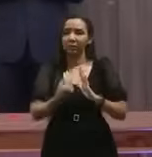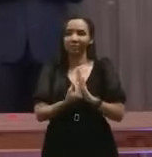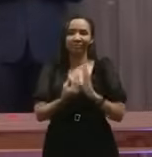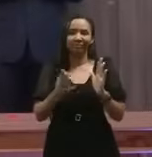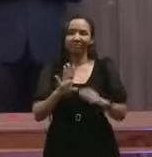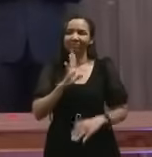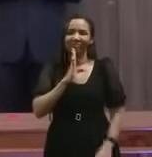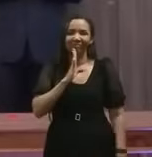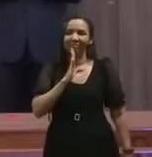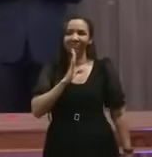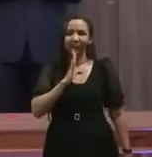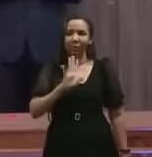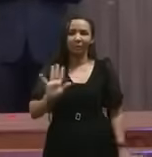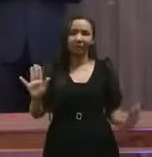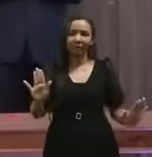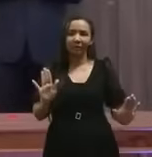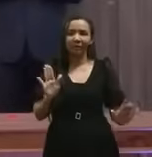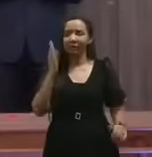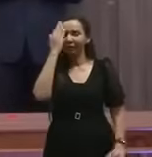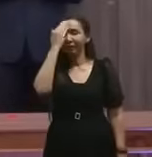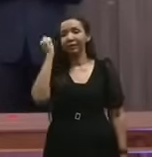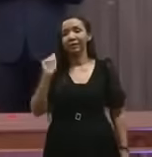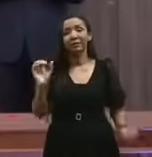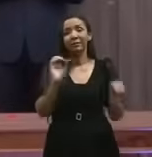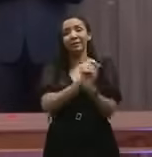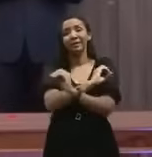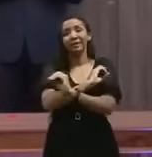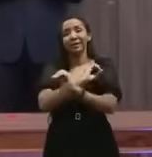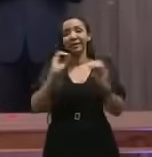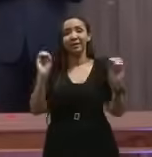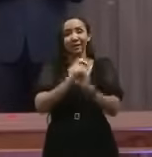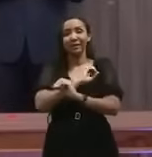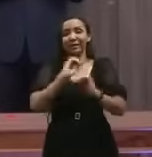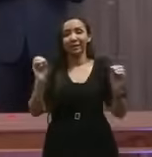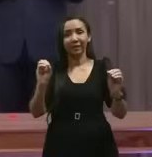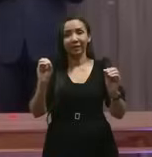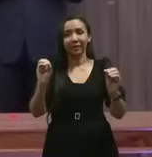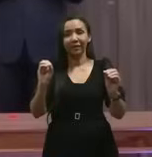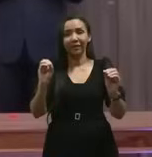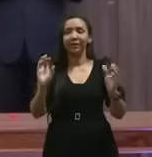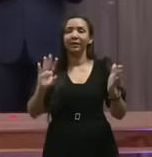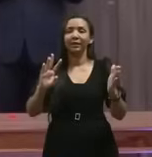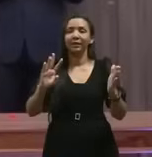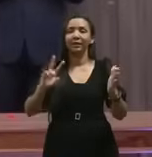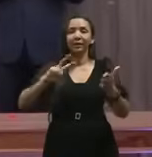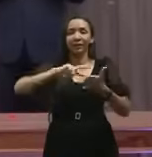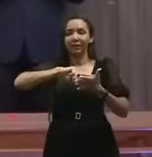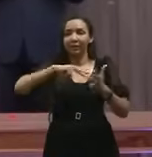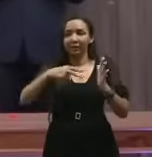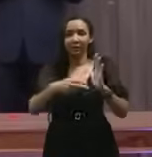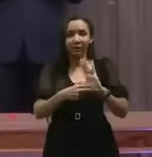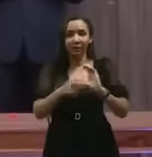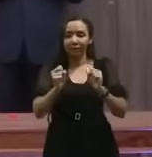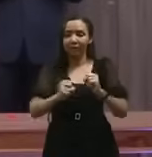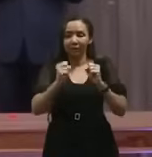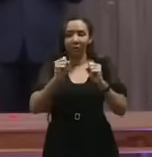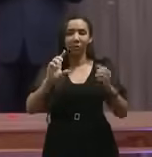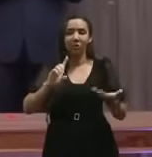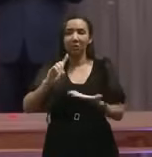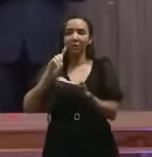se se Jesus colocou essa palavra tu já é satisfeito com Cristo aonde você